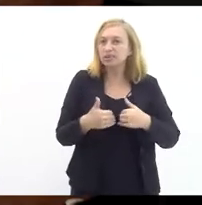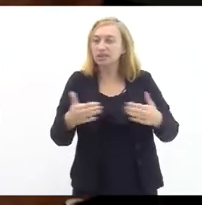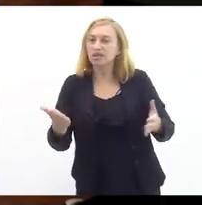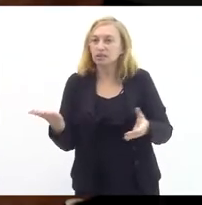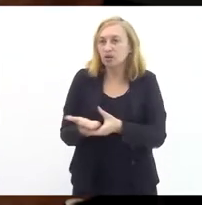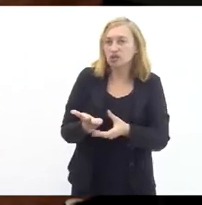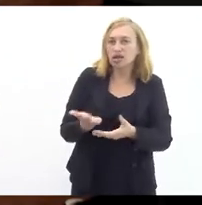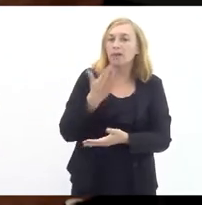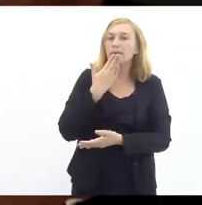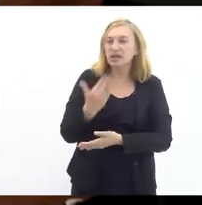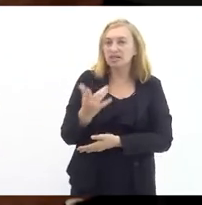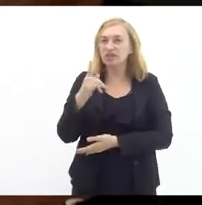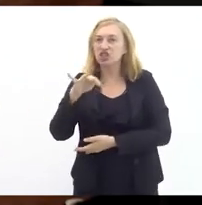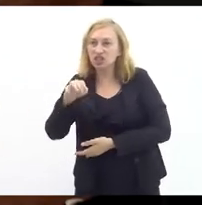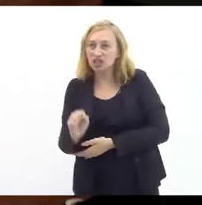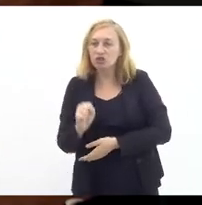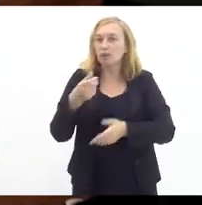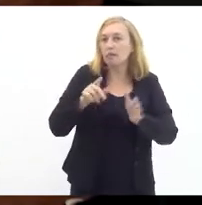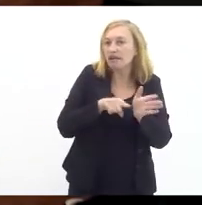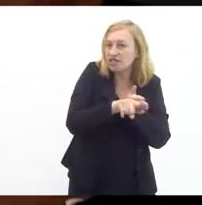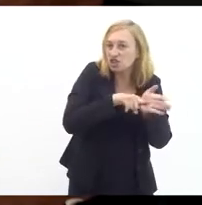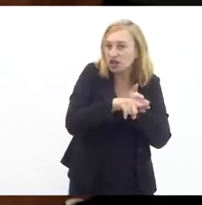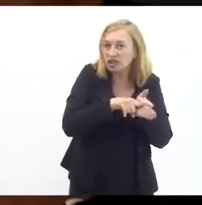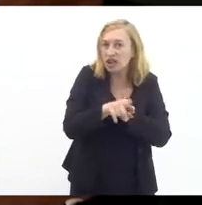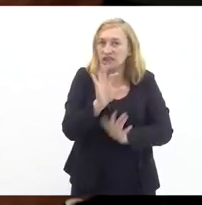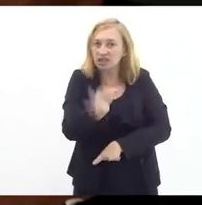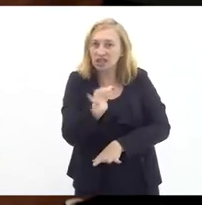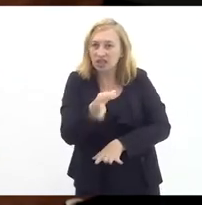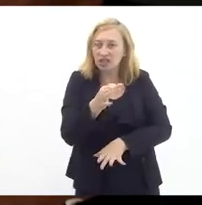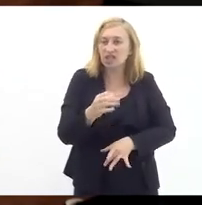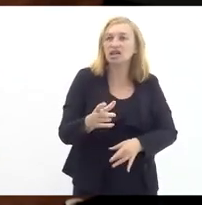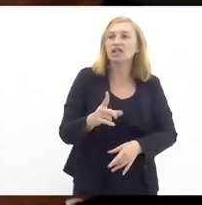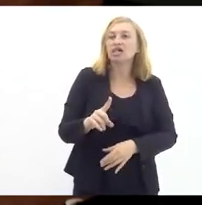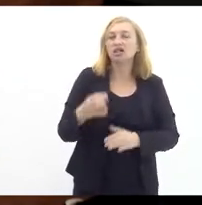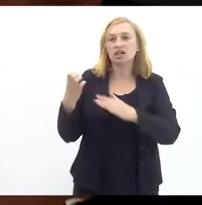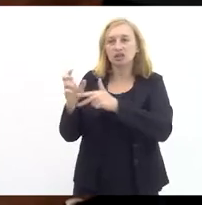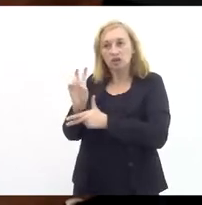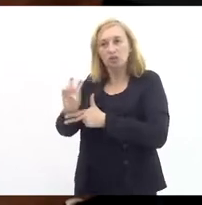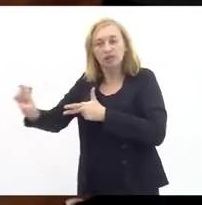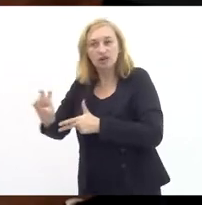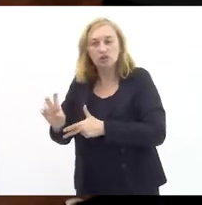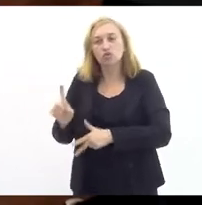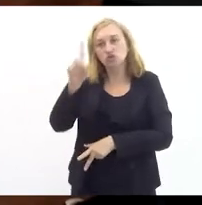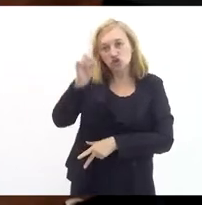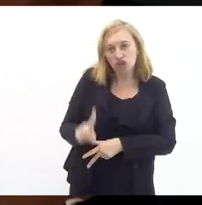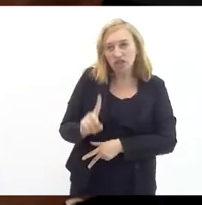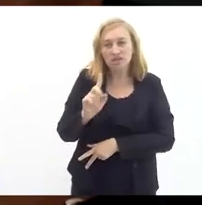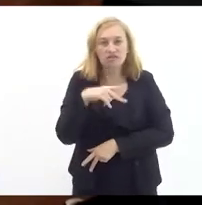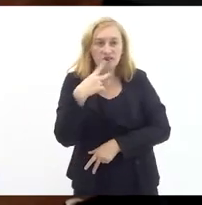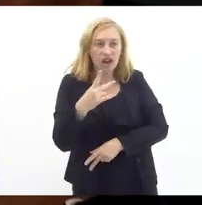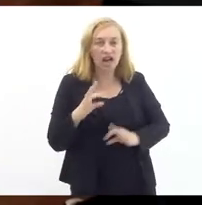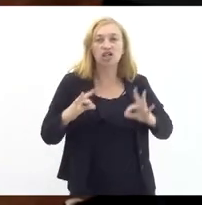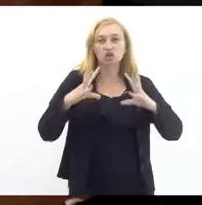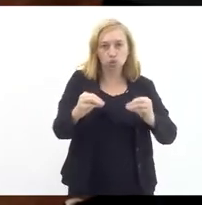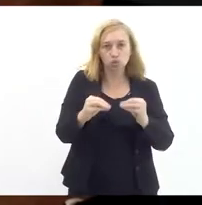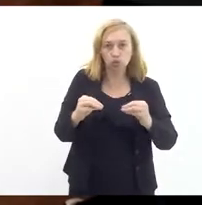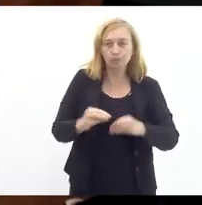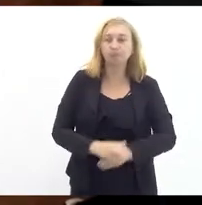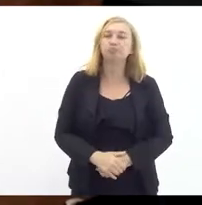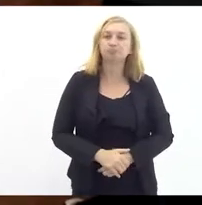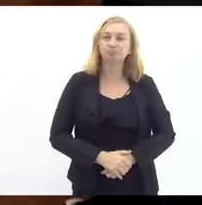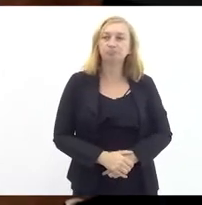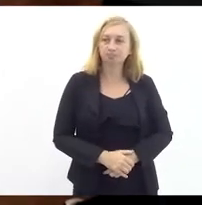Getransp para fiscalizar e garantir a Supervia o direito de contraditório, etc., na ampla defesa.